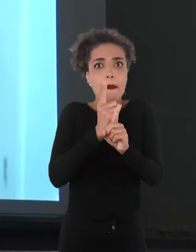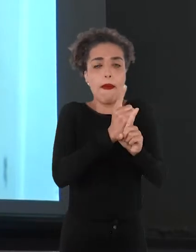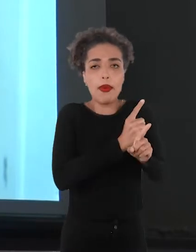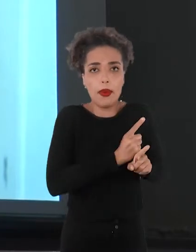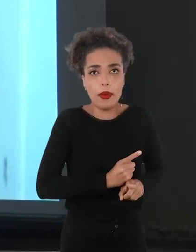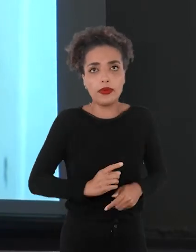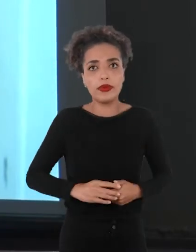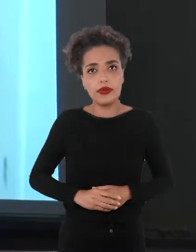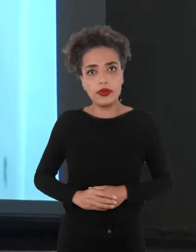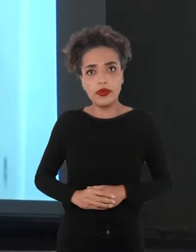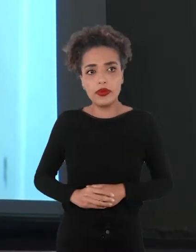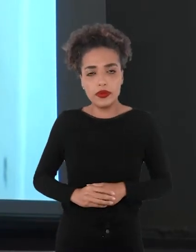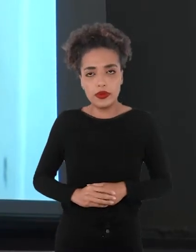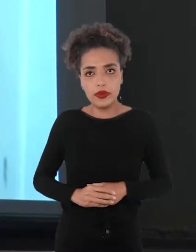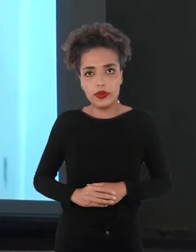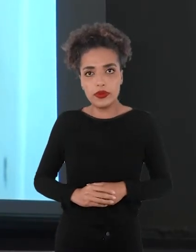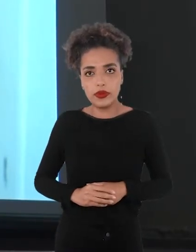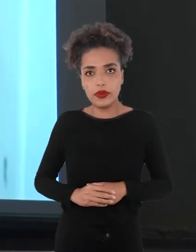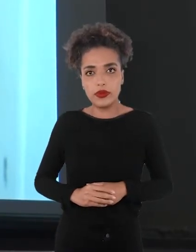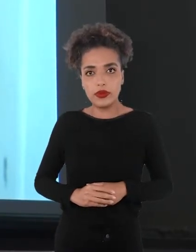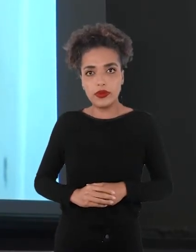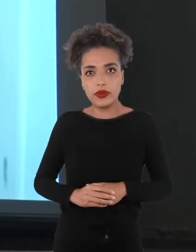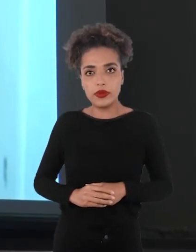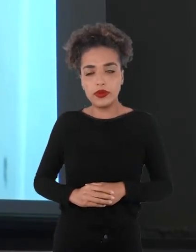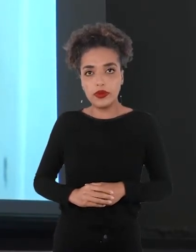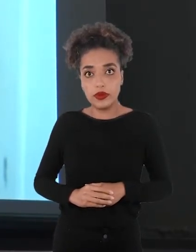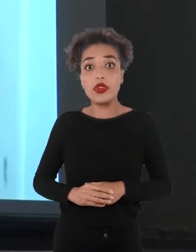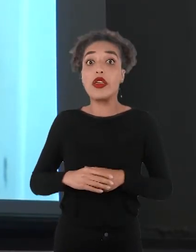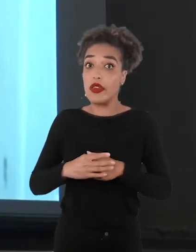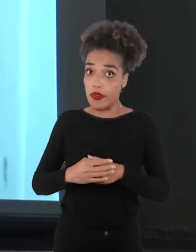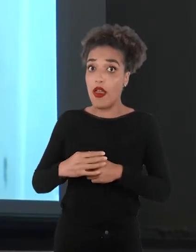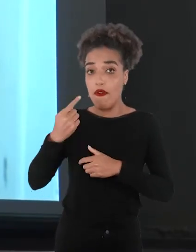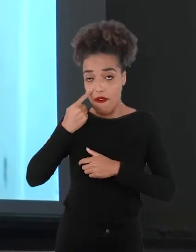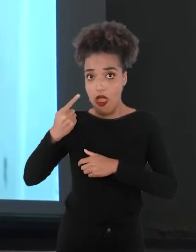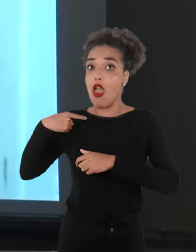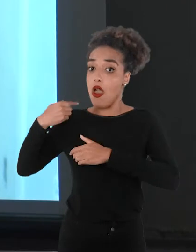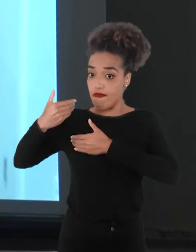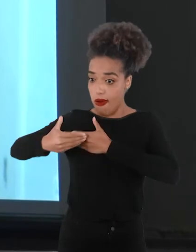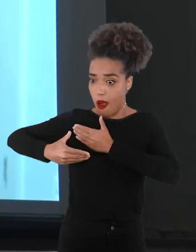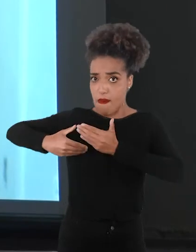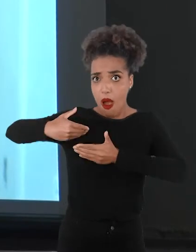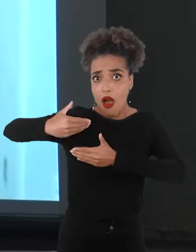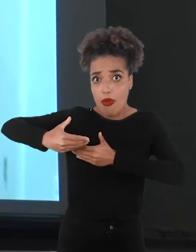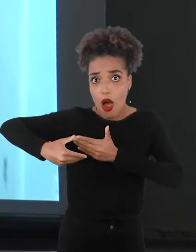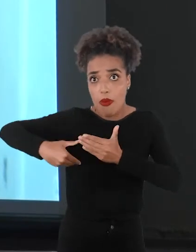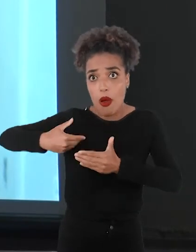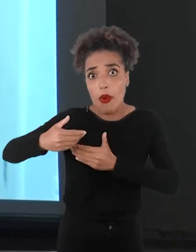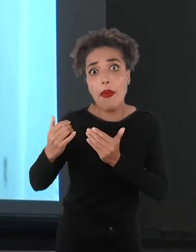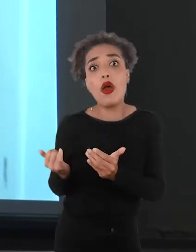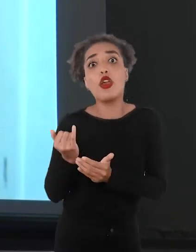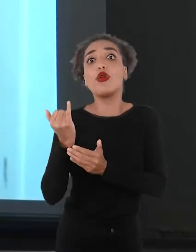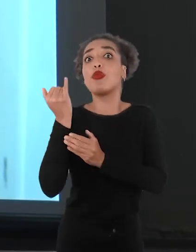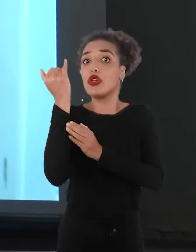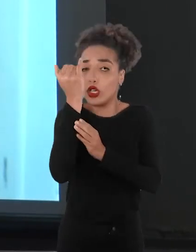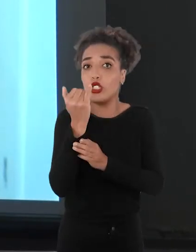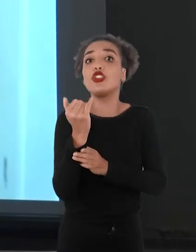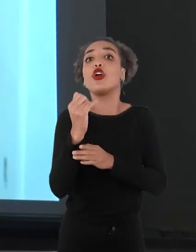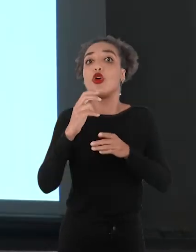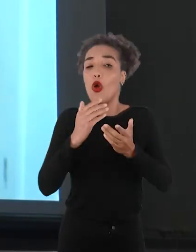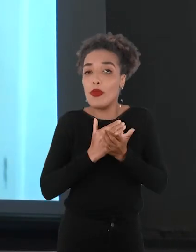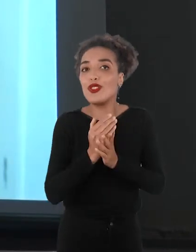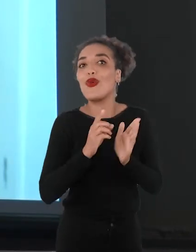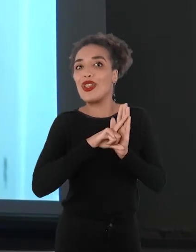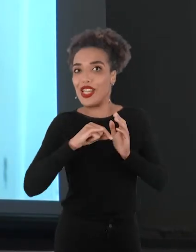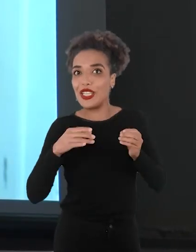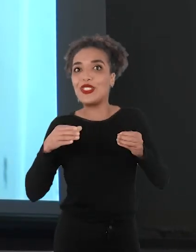que não podemos negar o avanço significativo em relação à implantação da lei de cotas na